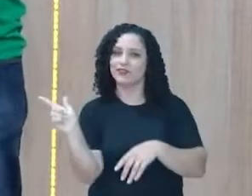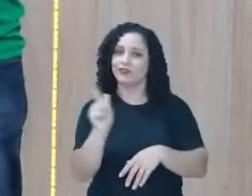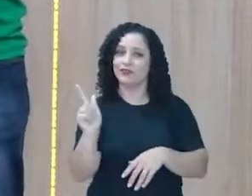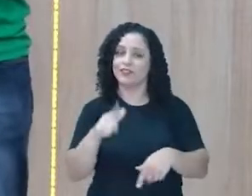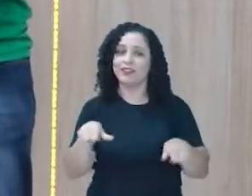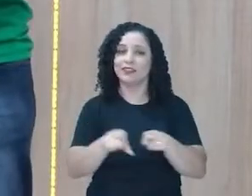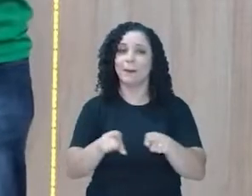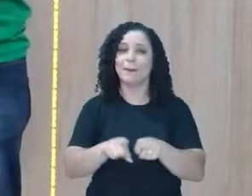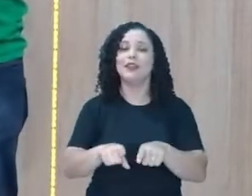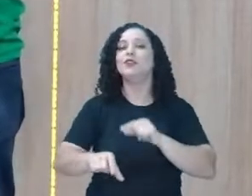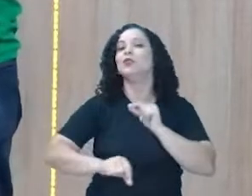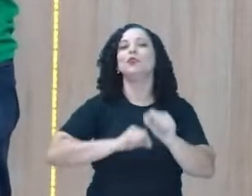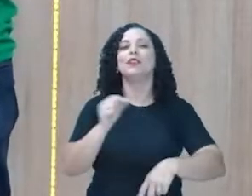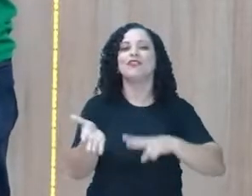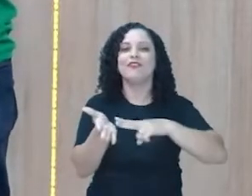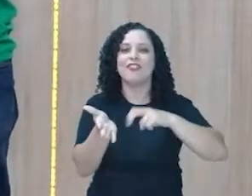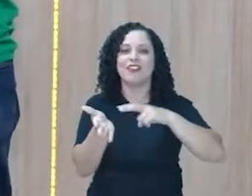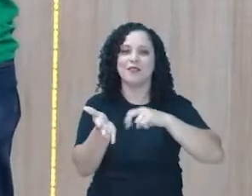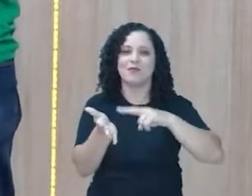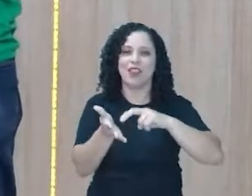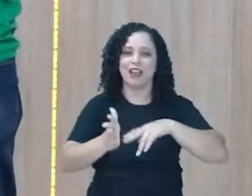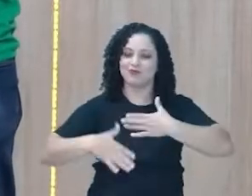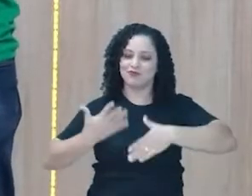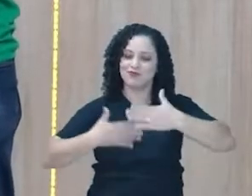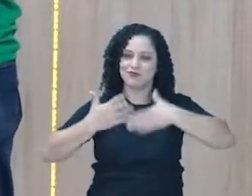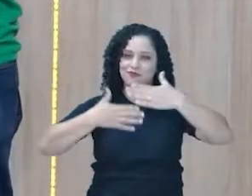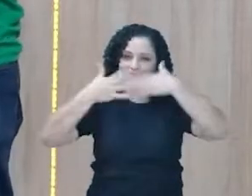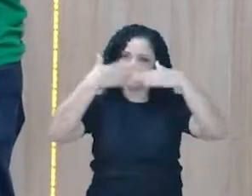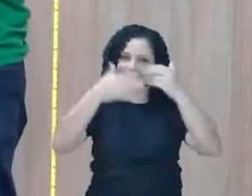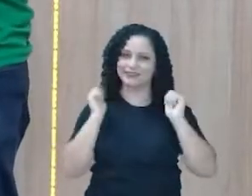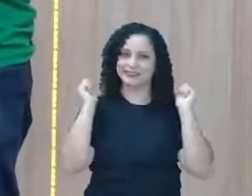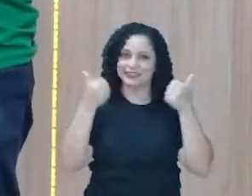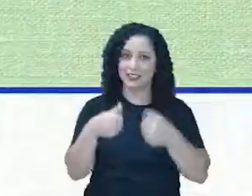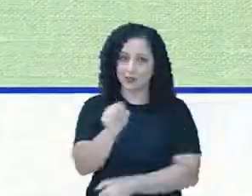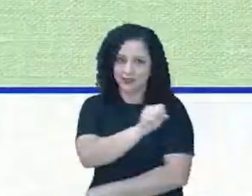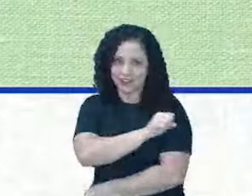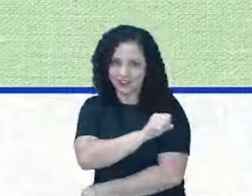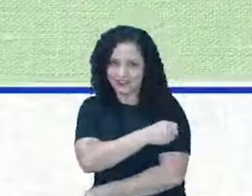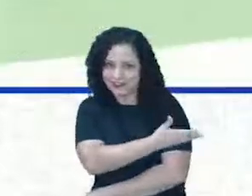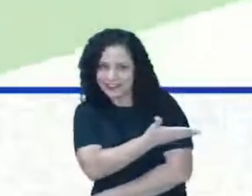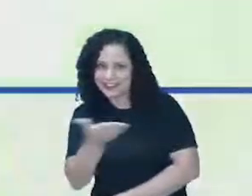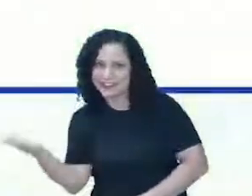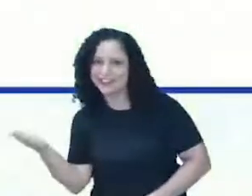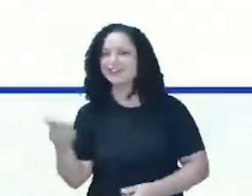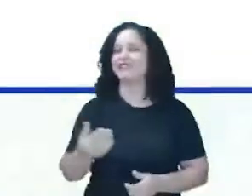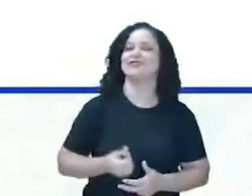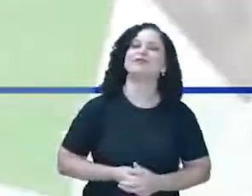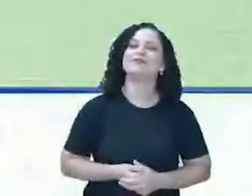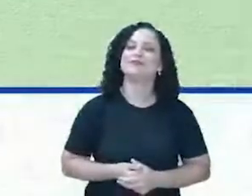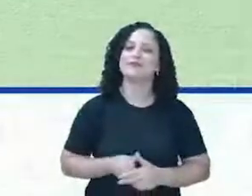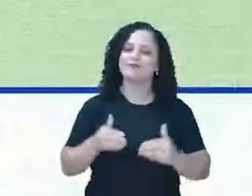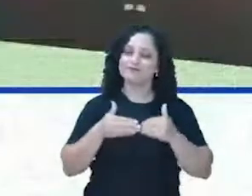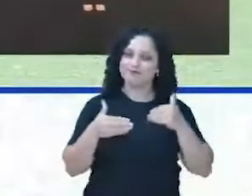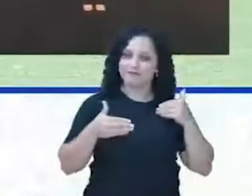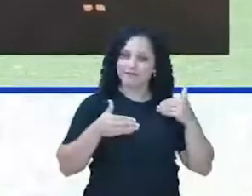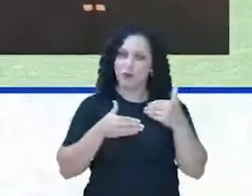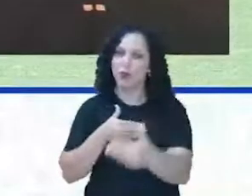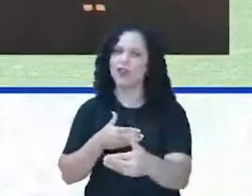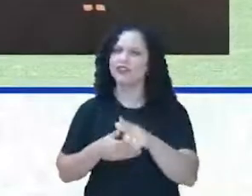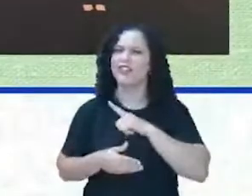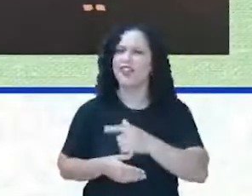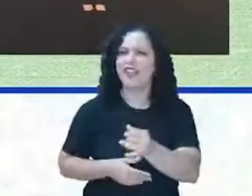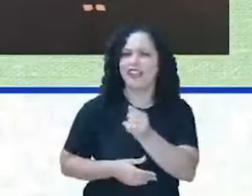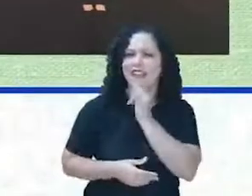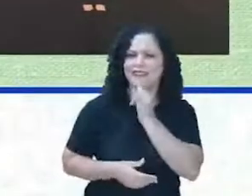vai enriquecendo o nosso vocabulário, beleza? 8º ano, vamos nessa. Continuando aqui, a gente